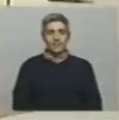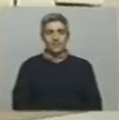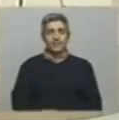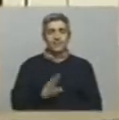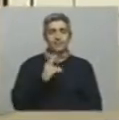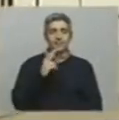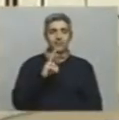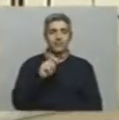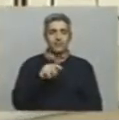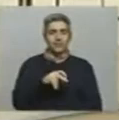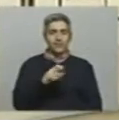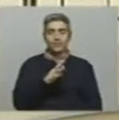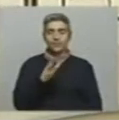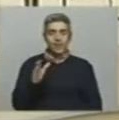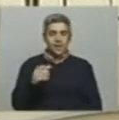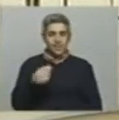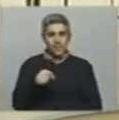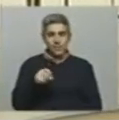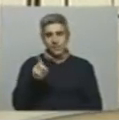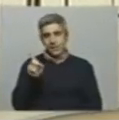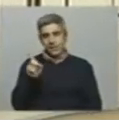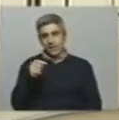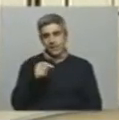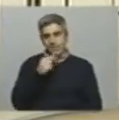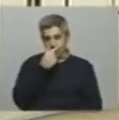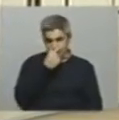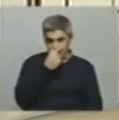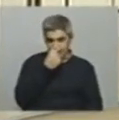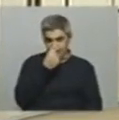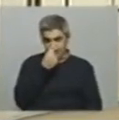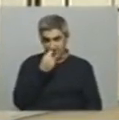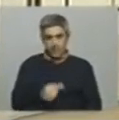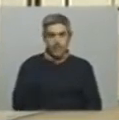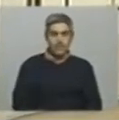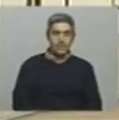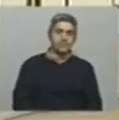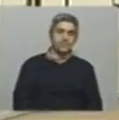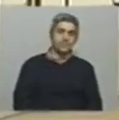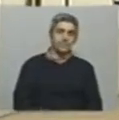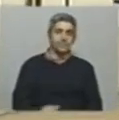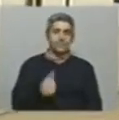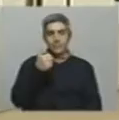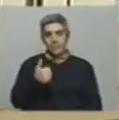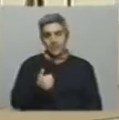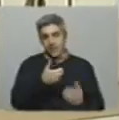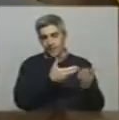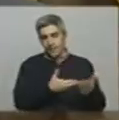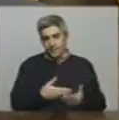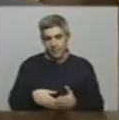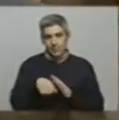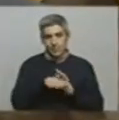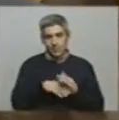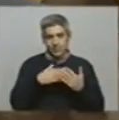A Jurema, João. A Jurema está na moto. Está na moto, já lá vamos, está ali. Olha ali tão linda. Bem-vindo ao Agora Nós. Olá, João. Obrigado. É